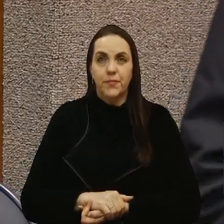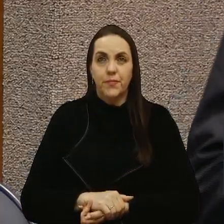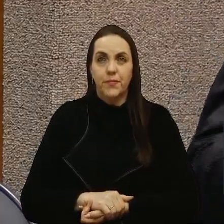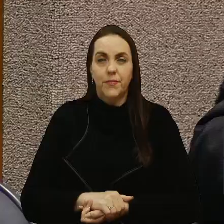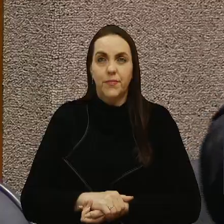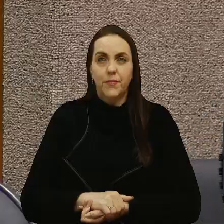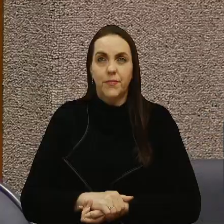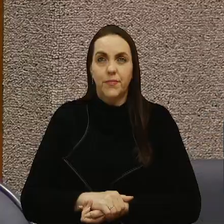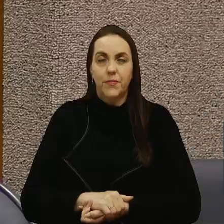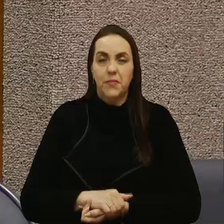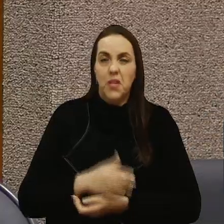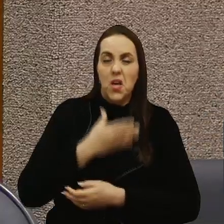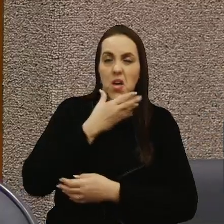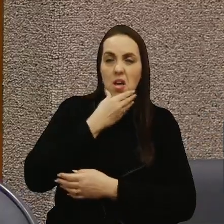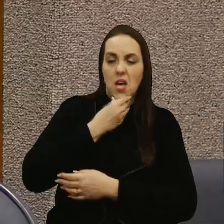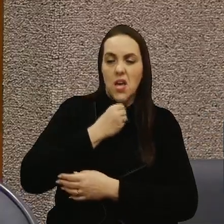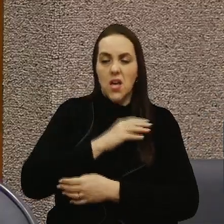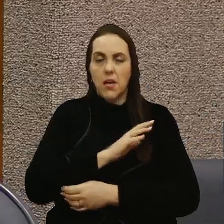Então, aos machões,